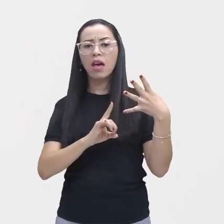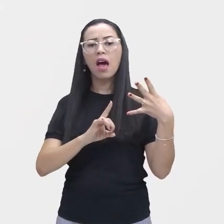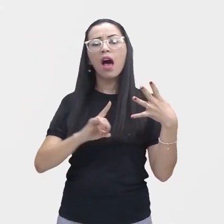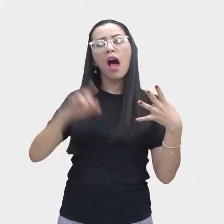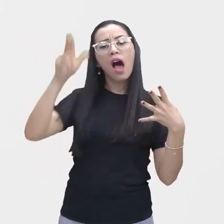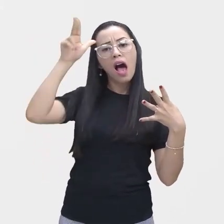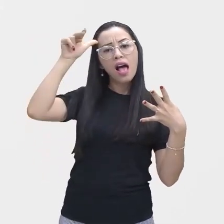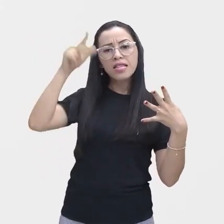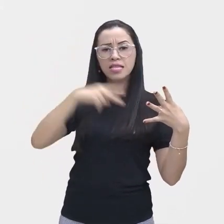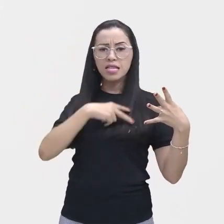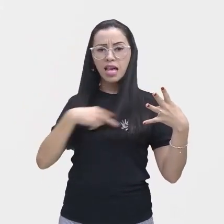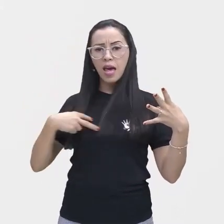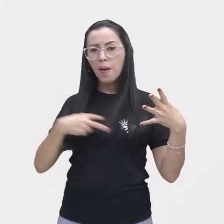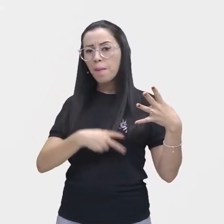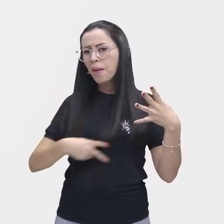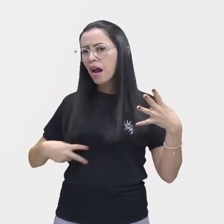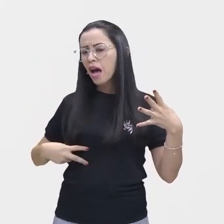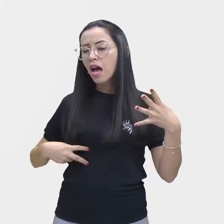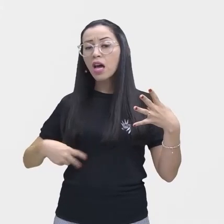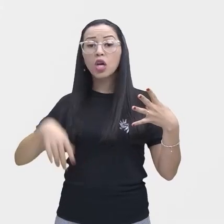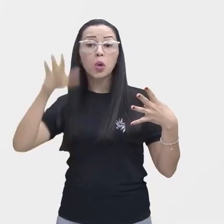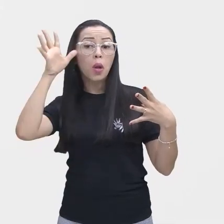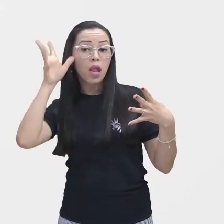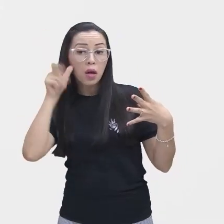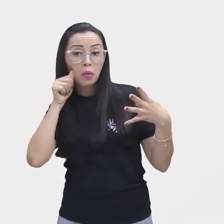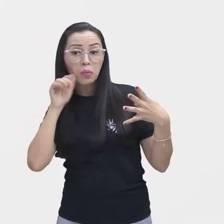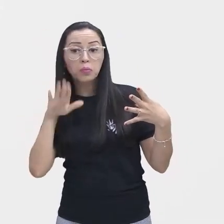a zebra e o leão.